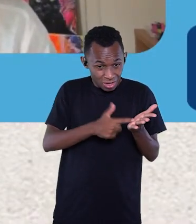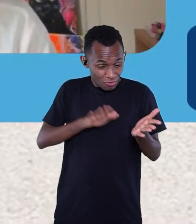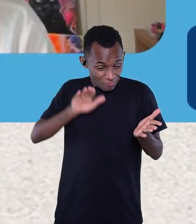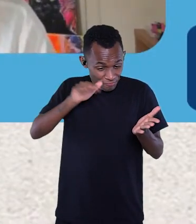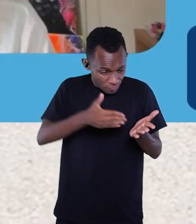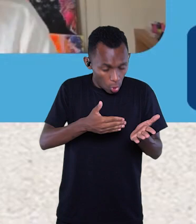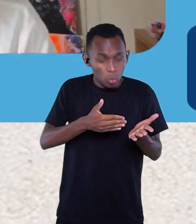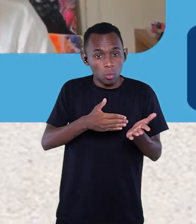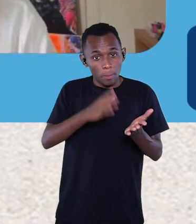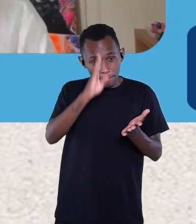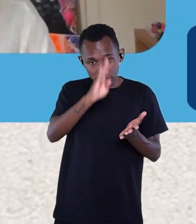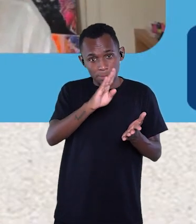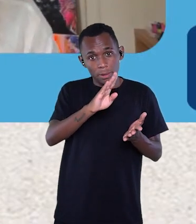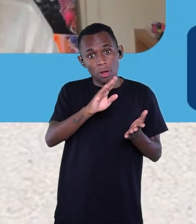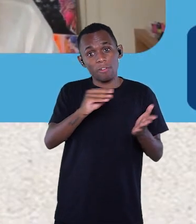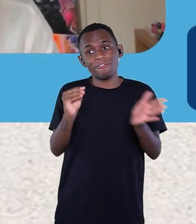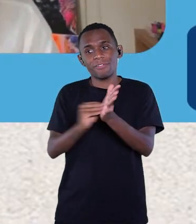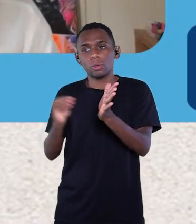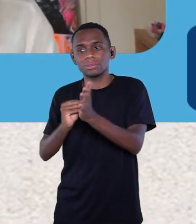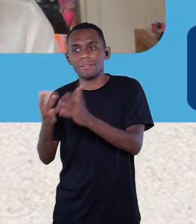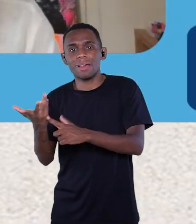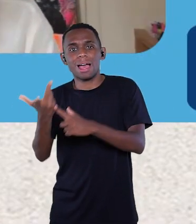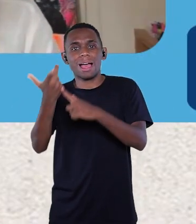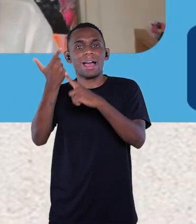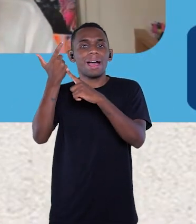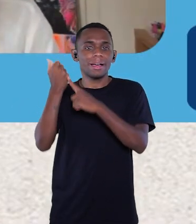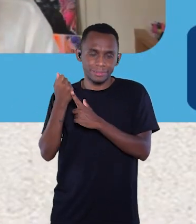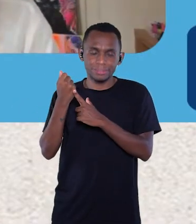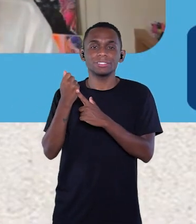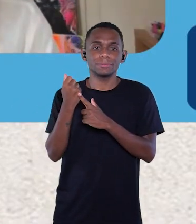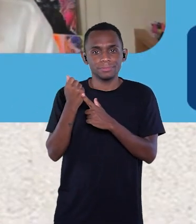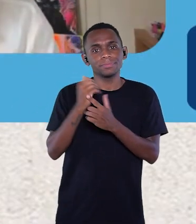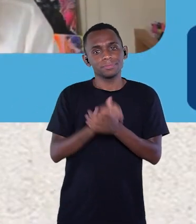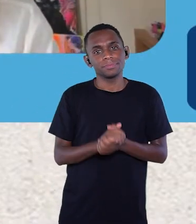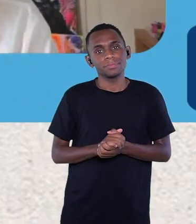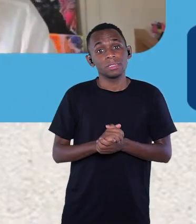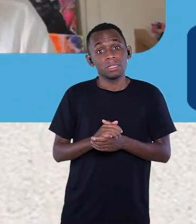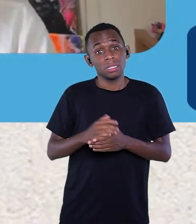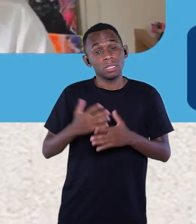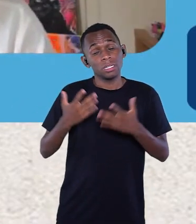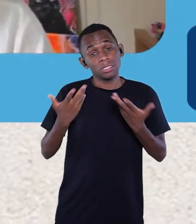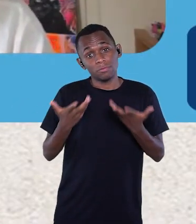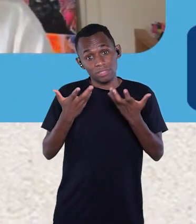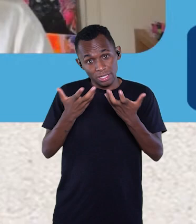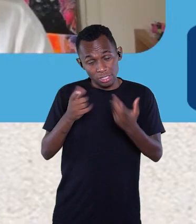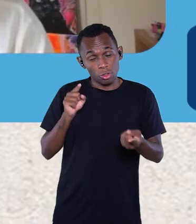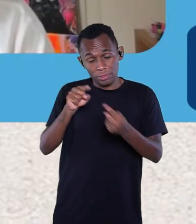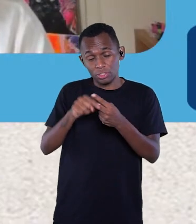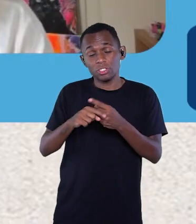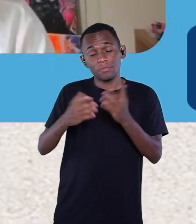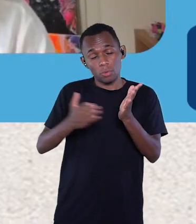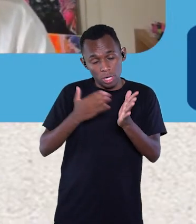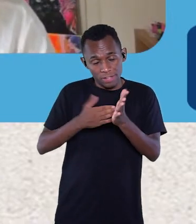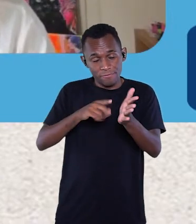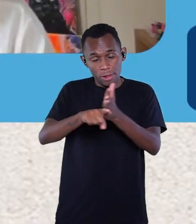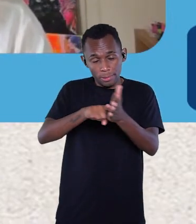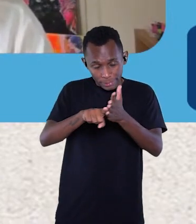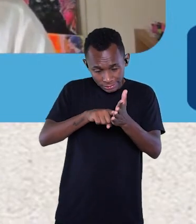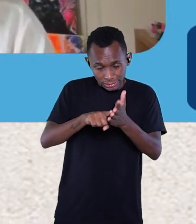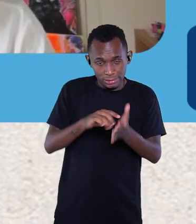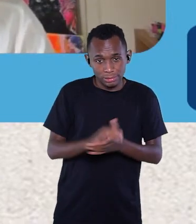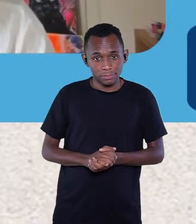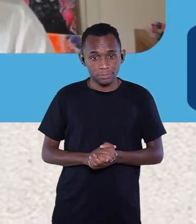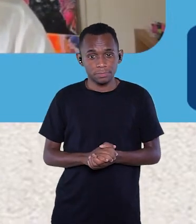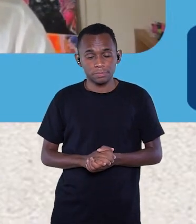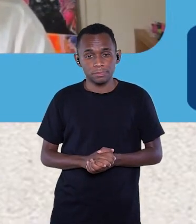das artes como um todo, igual você realmente quis fazer nesse livro, né, nessa pesquisa de